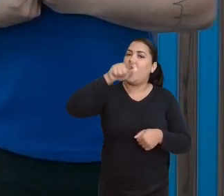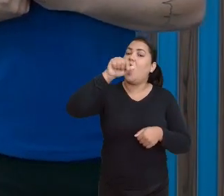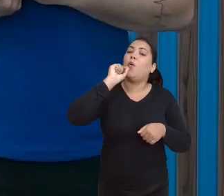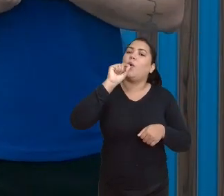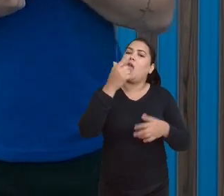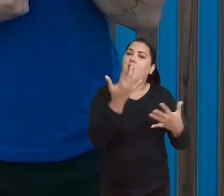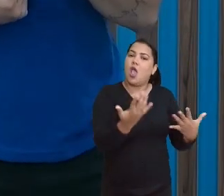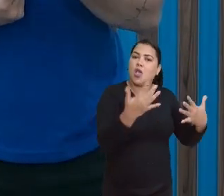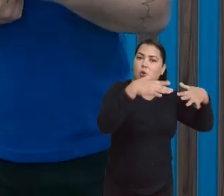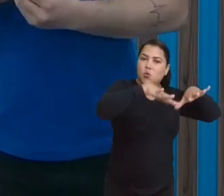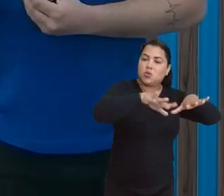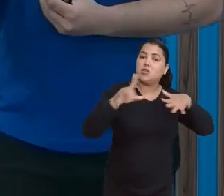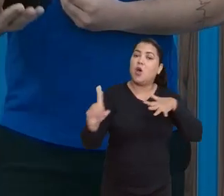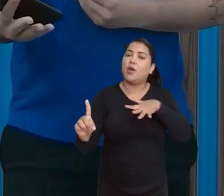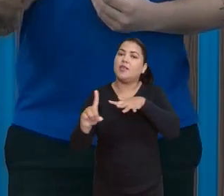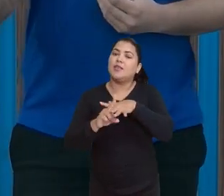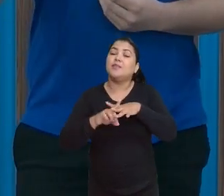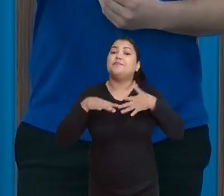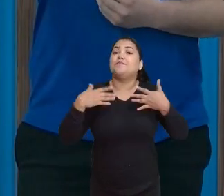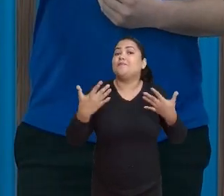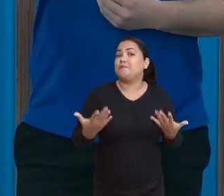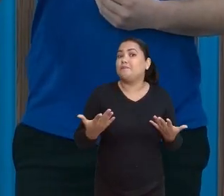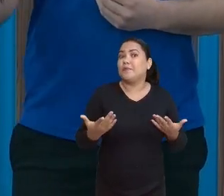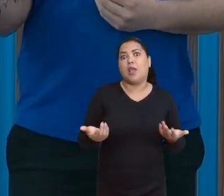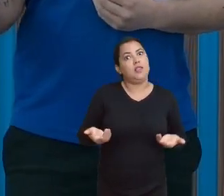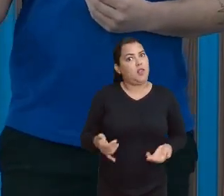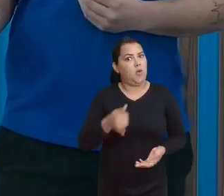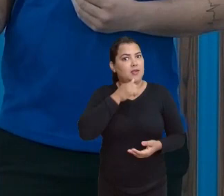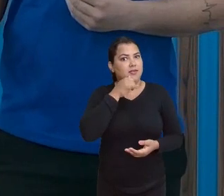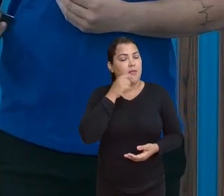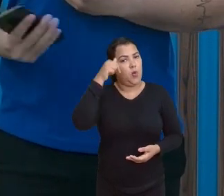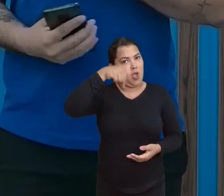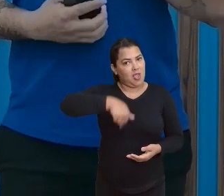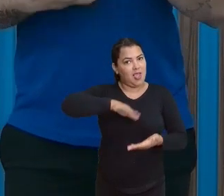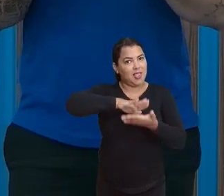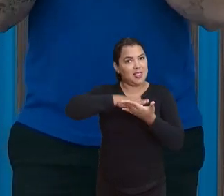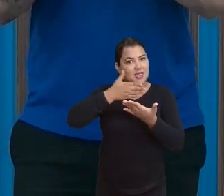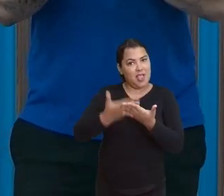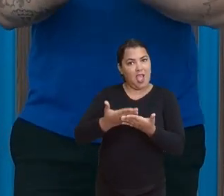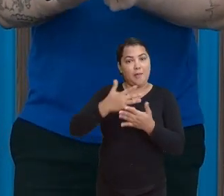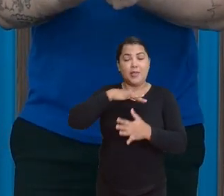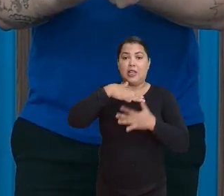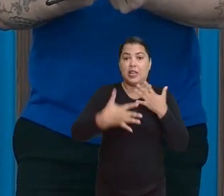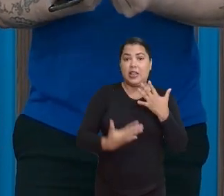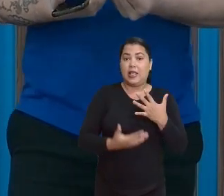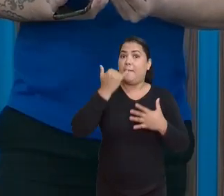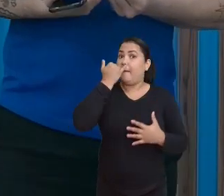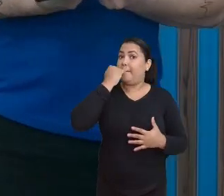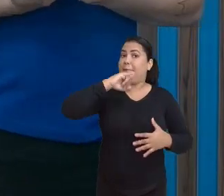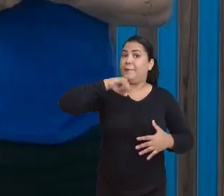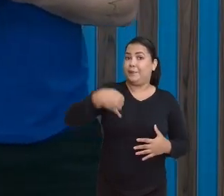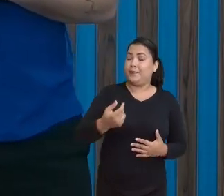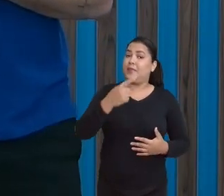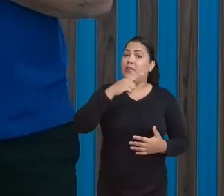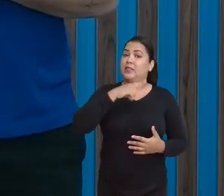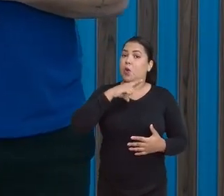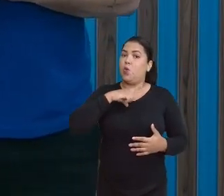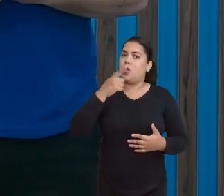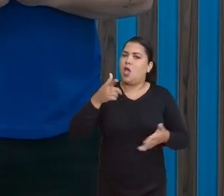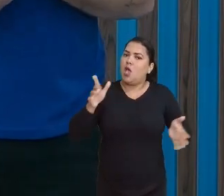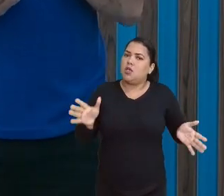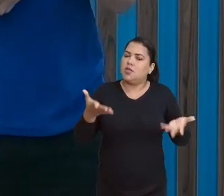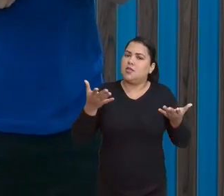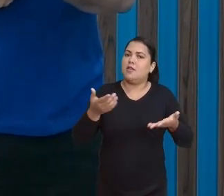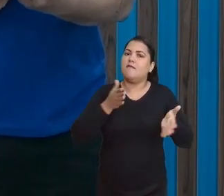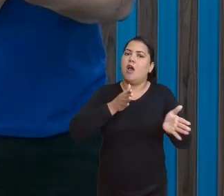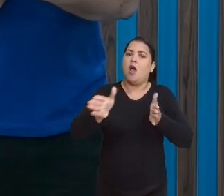exemplo, a gente aqui, como eu falei, temos aqui Jéssica, a intérprete, né? Que está deixando essa aula mais acessível.